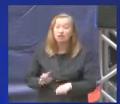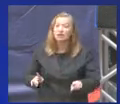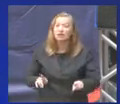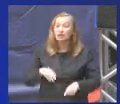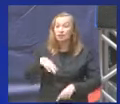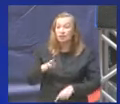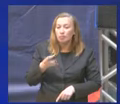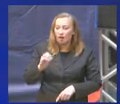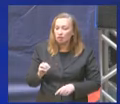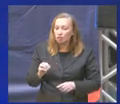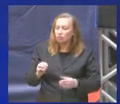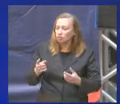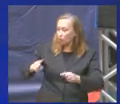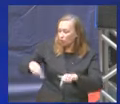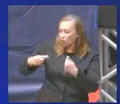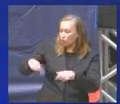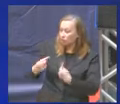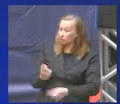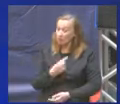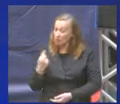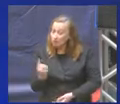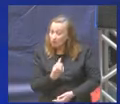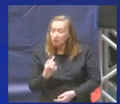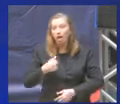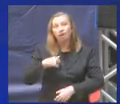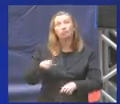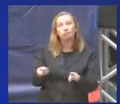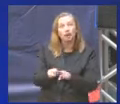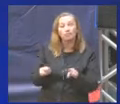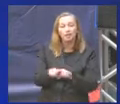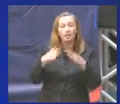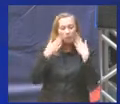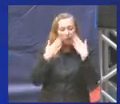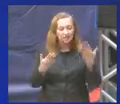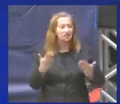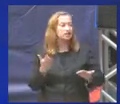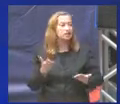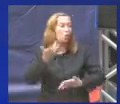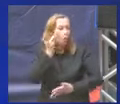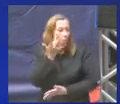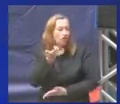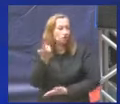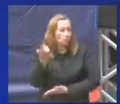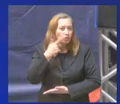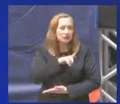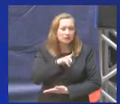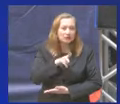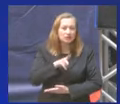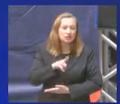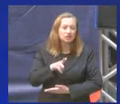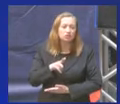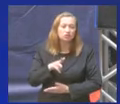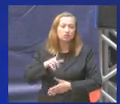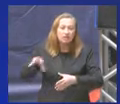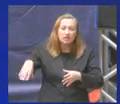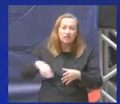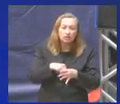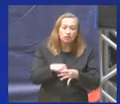trouxe algumas provocações aqui para a gente, e eu também tenho uma apresentação. Eu acho que eu consigo, dentro dessa